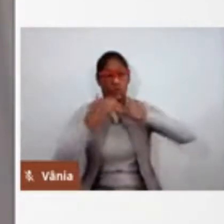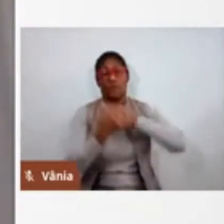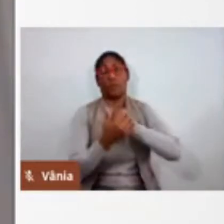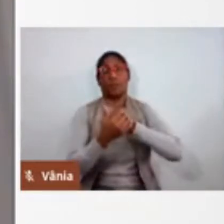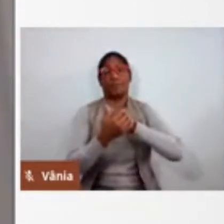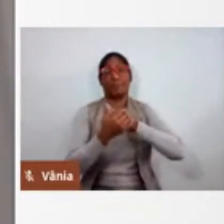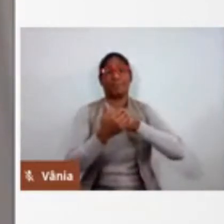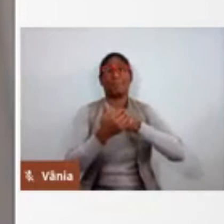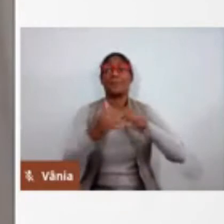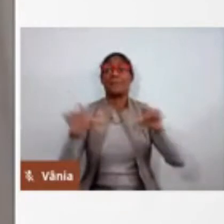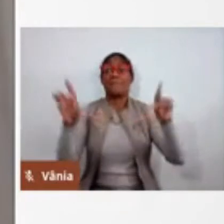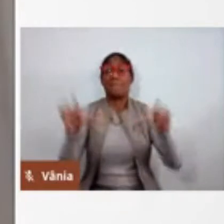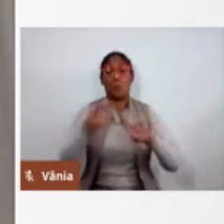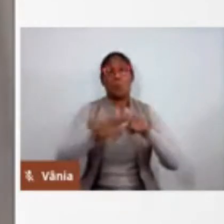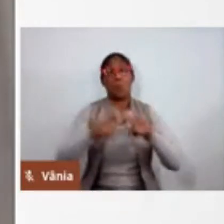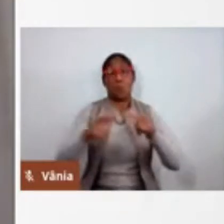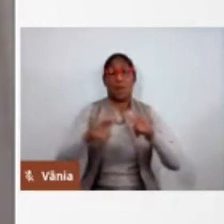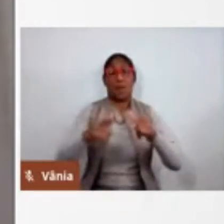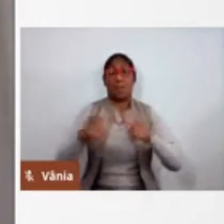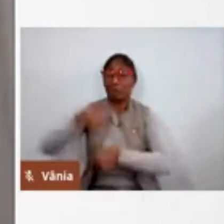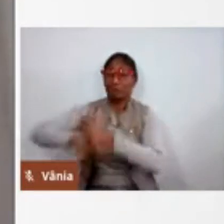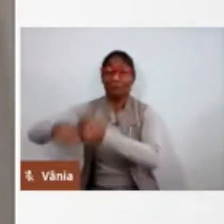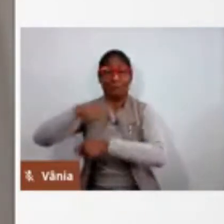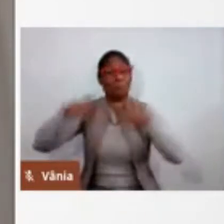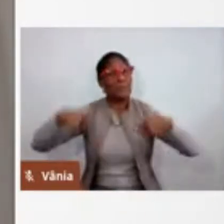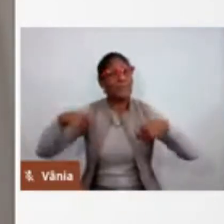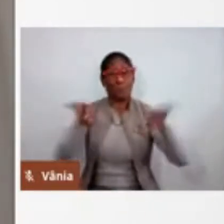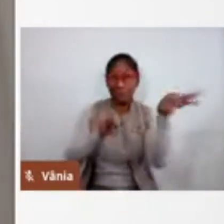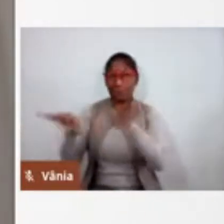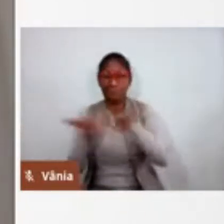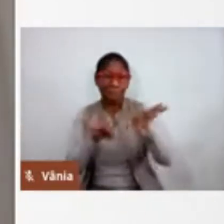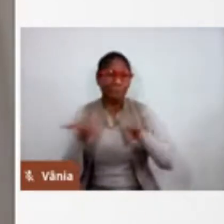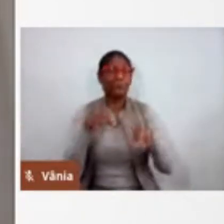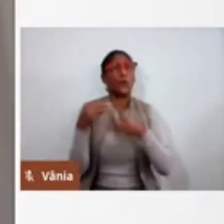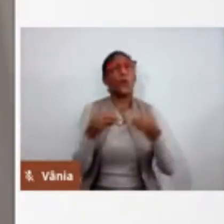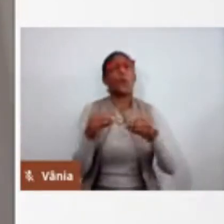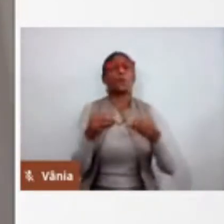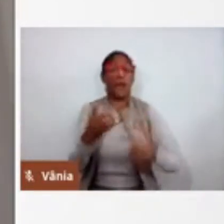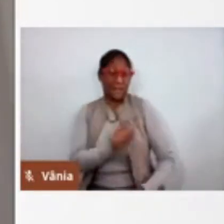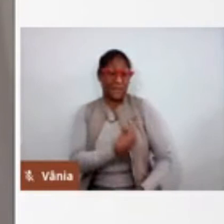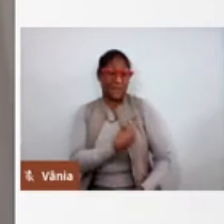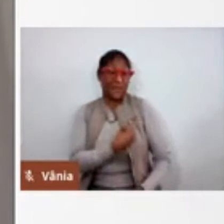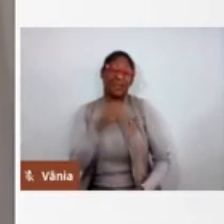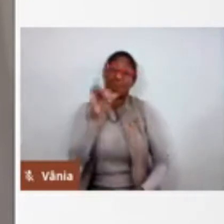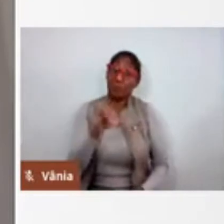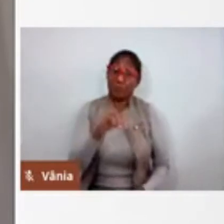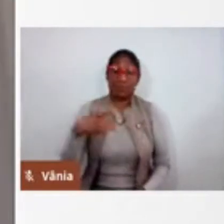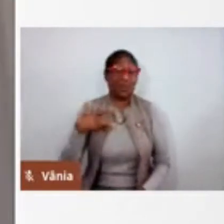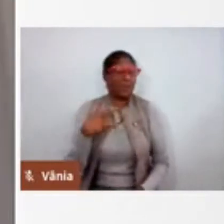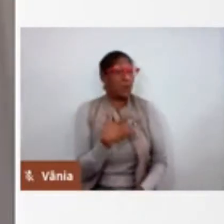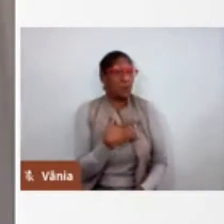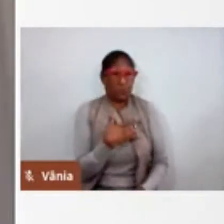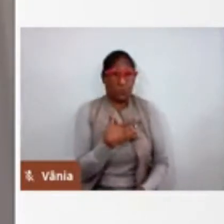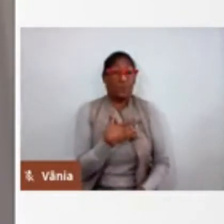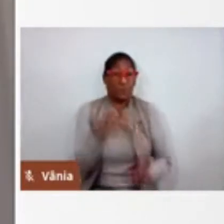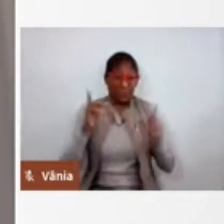impacto econômico possível. Nós precisamos conciliar a preservação da vida, da saúde dos gaúchos, com o